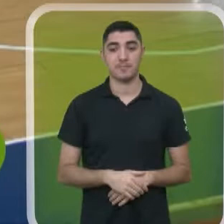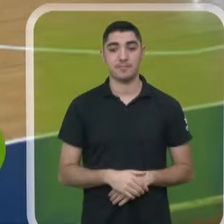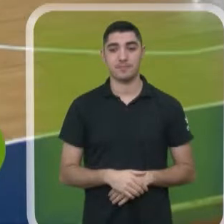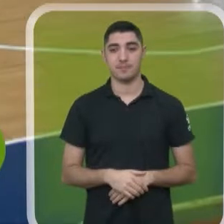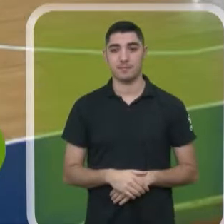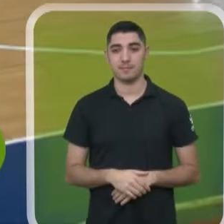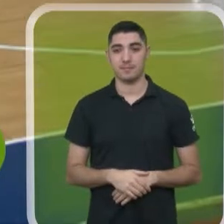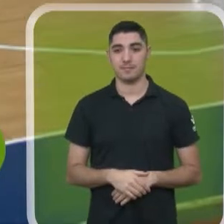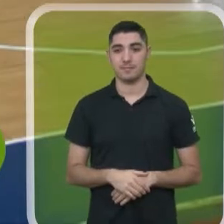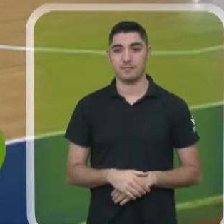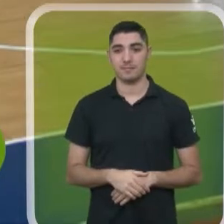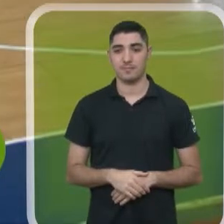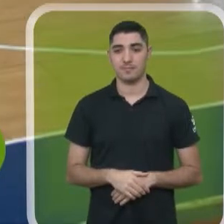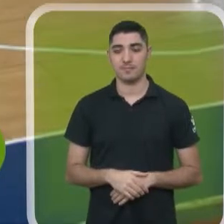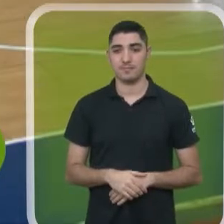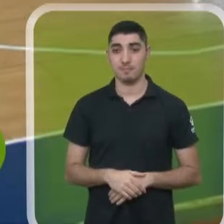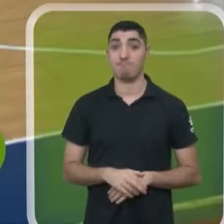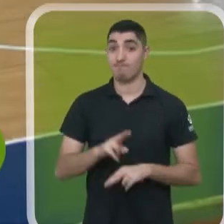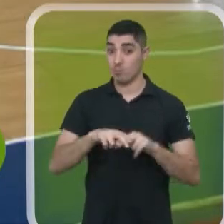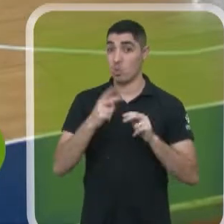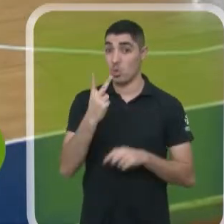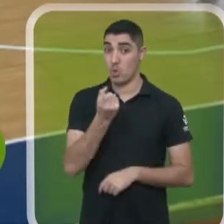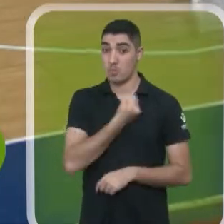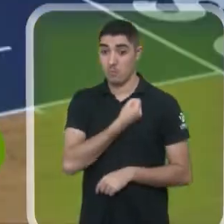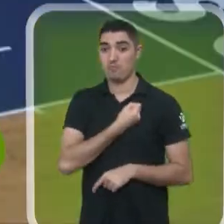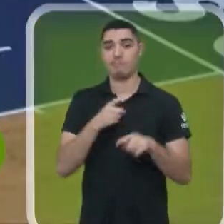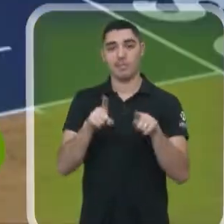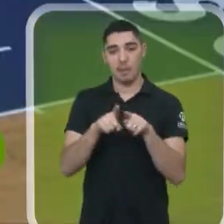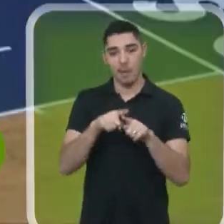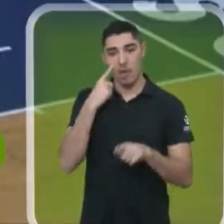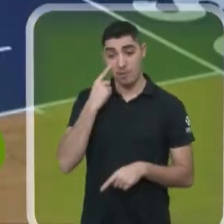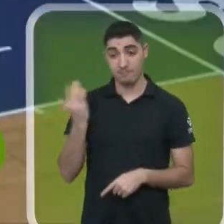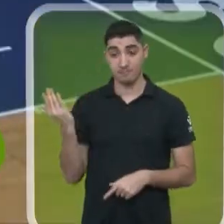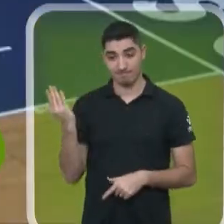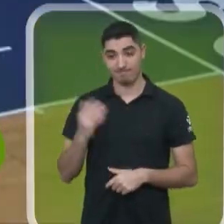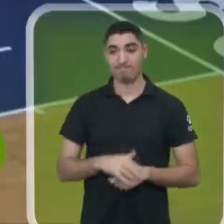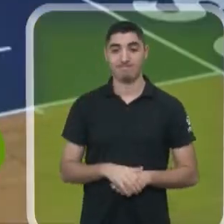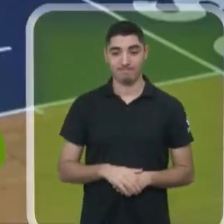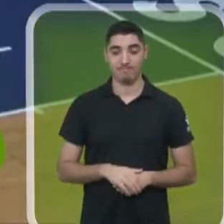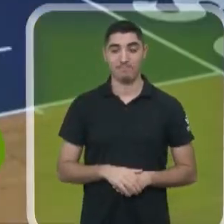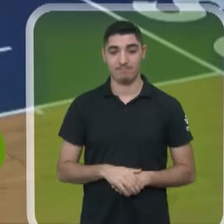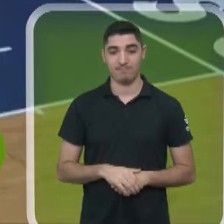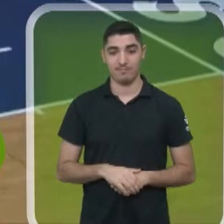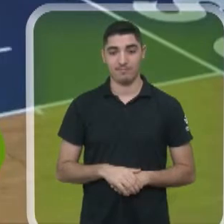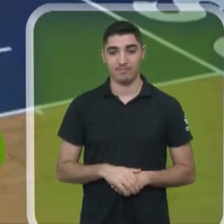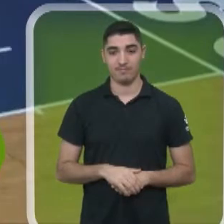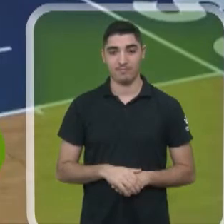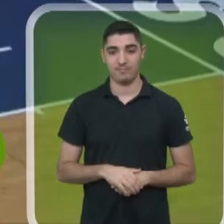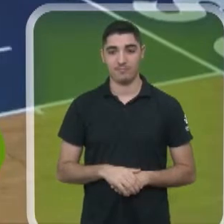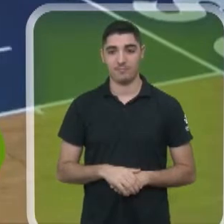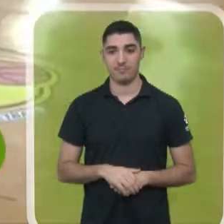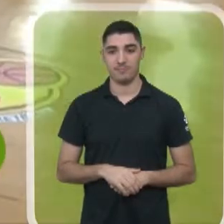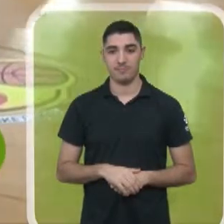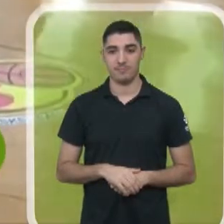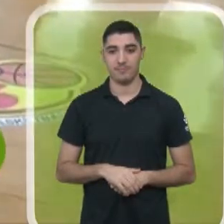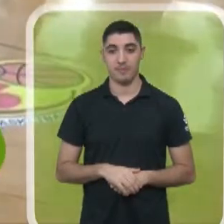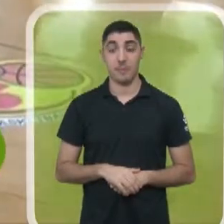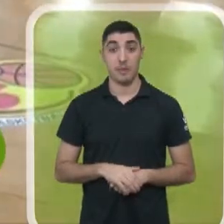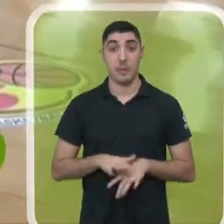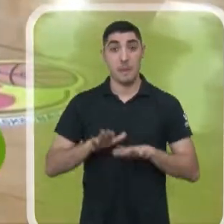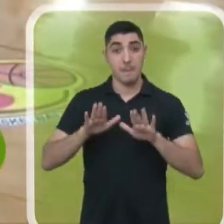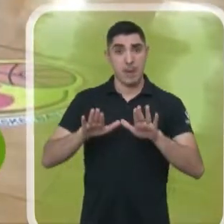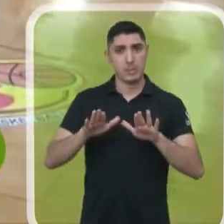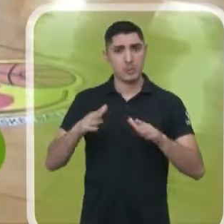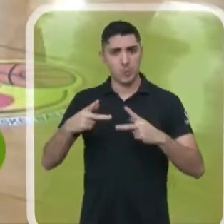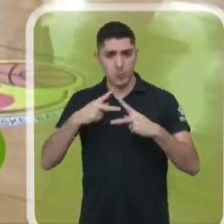Helinho infiltrou e fez mais dois além de sofrer a falta convertendo lance de bonificação com